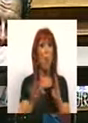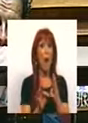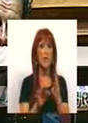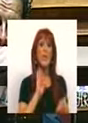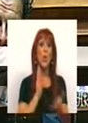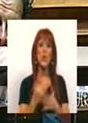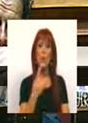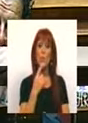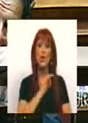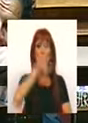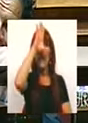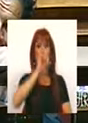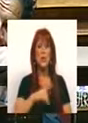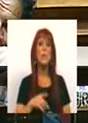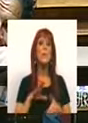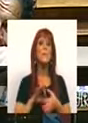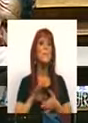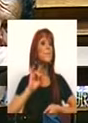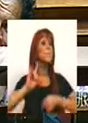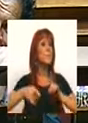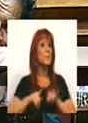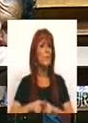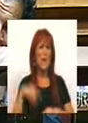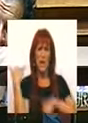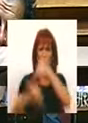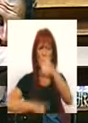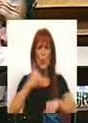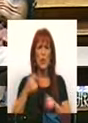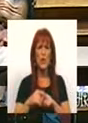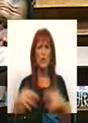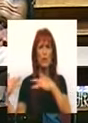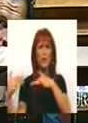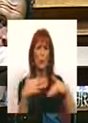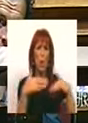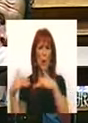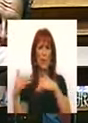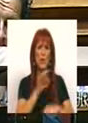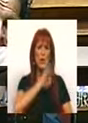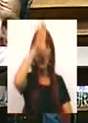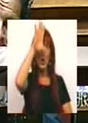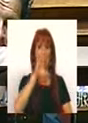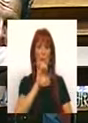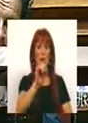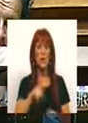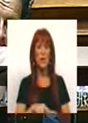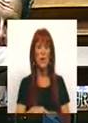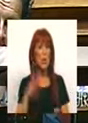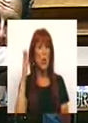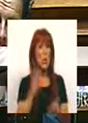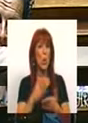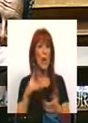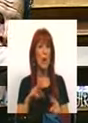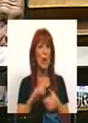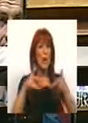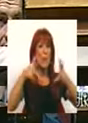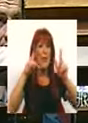Quarta e última questão, Sr. Ministro, tem que ver com a violência no futebol. Sr. Ministro, não é só na questão